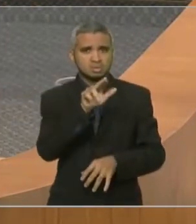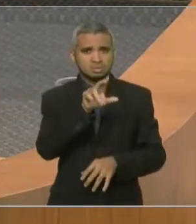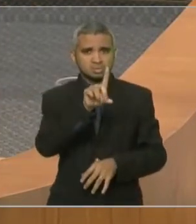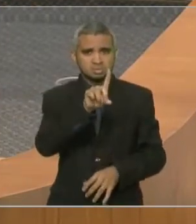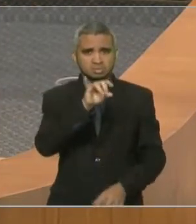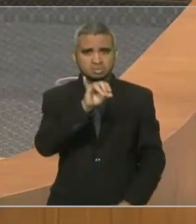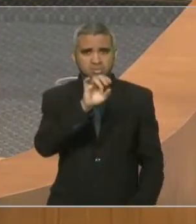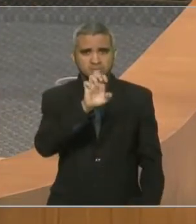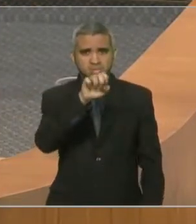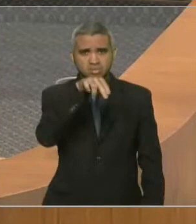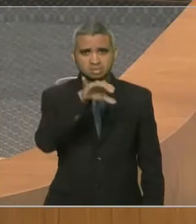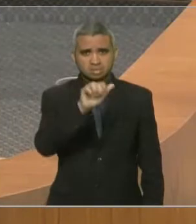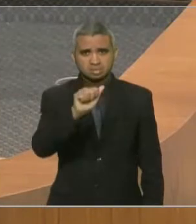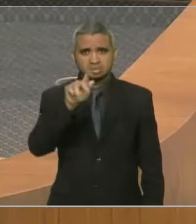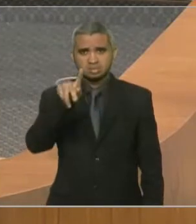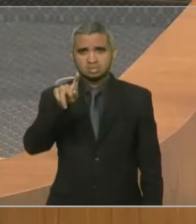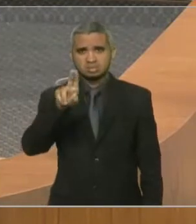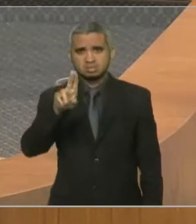de uma comissão.